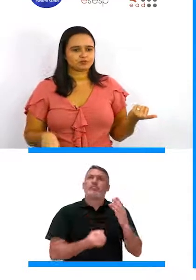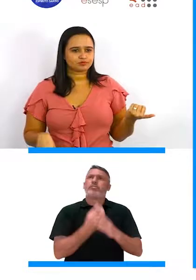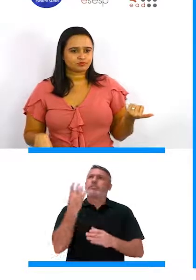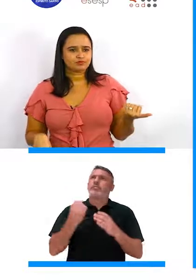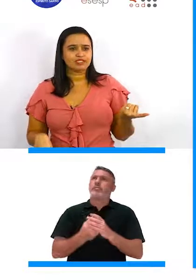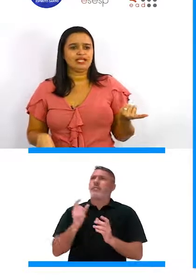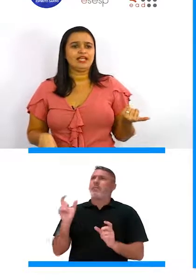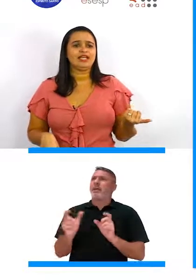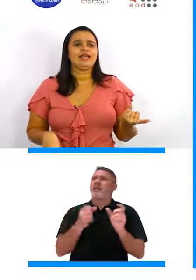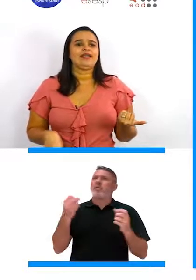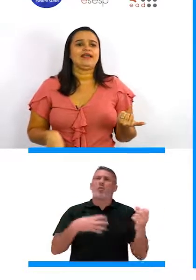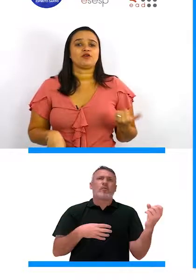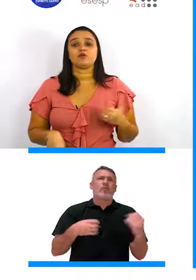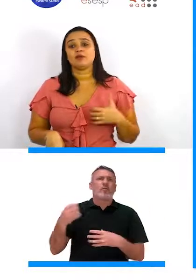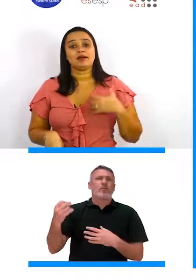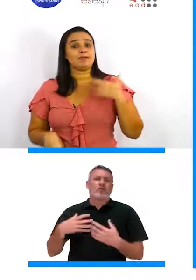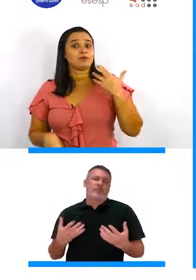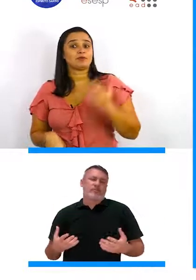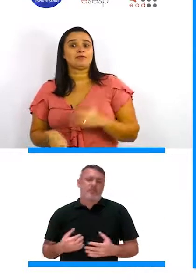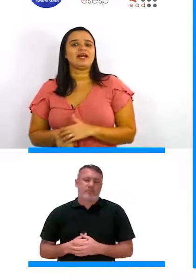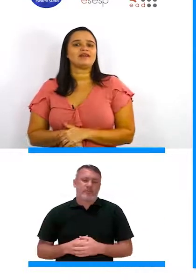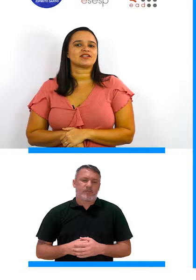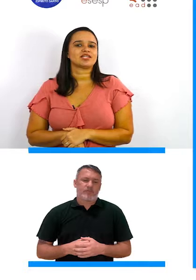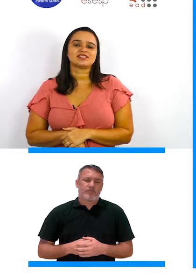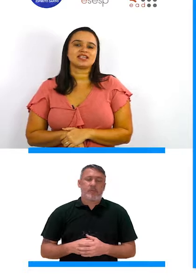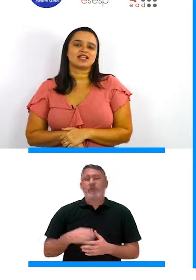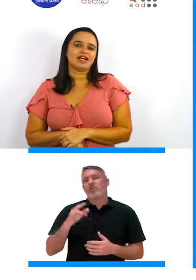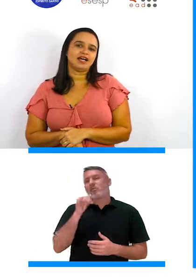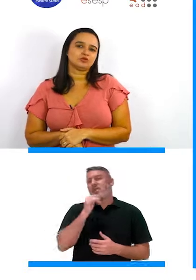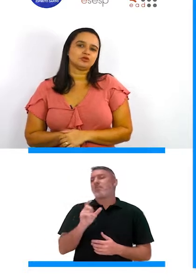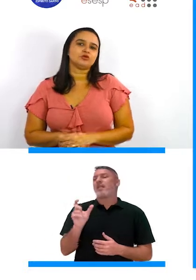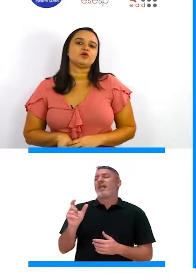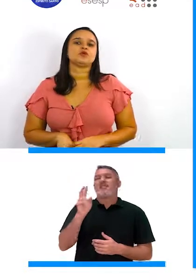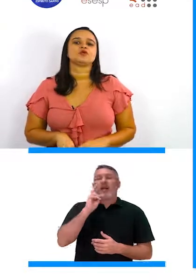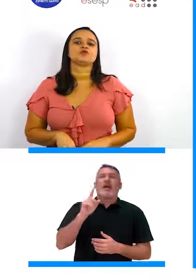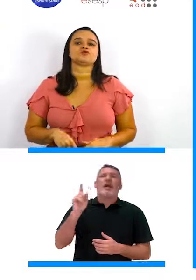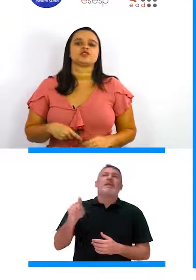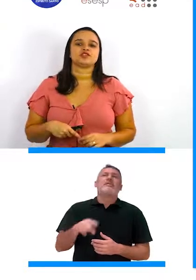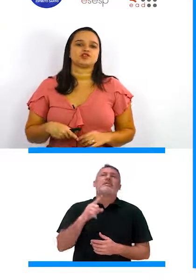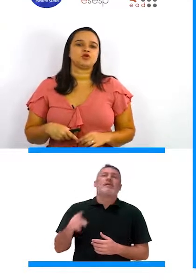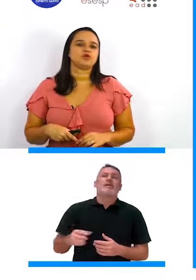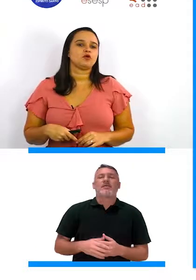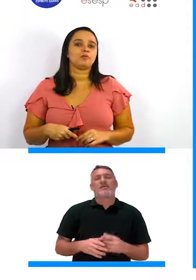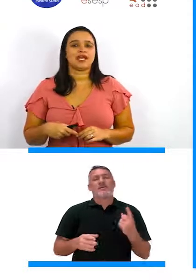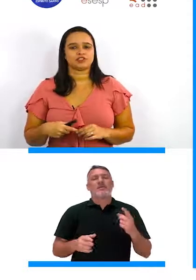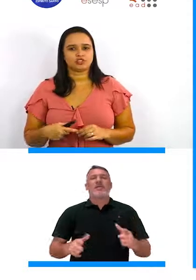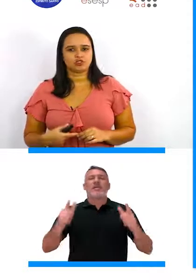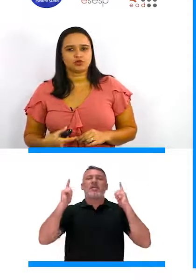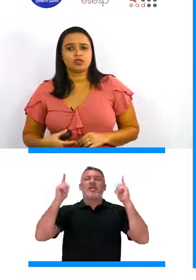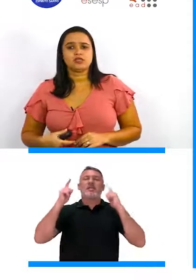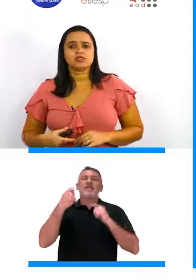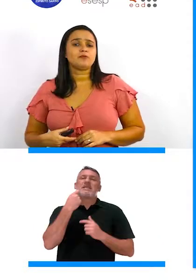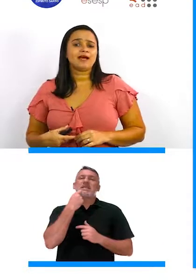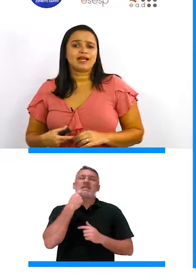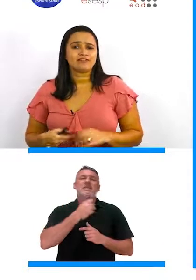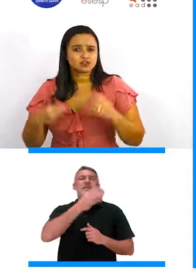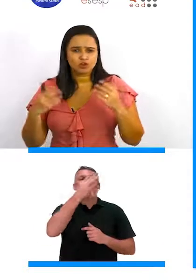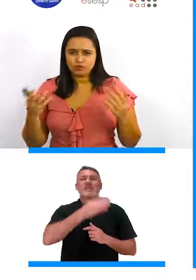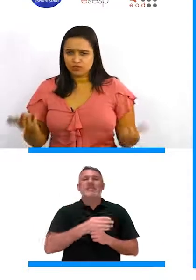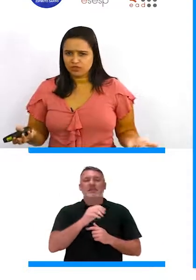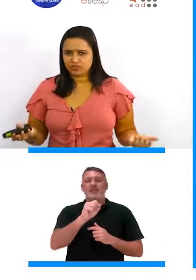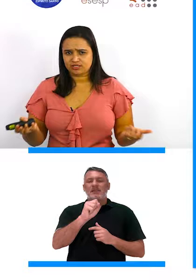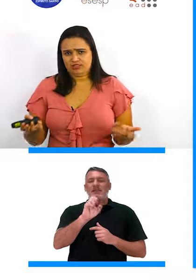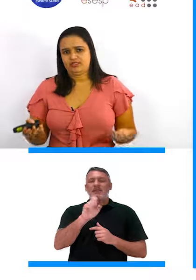internet, né? Como a própria palavra cancelado, ou sextou, ou partiu, são